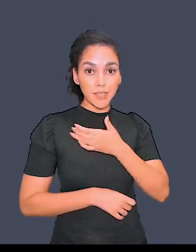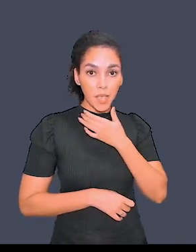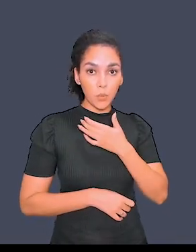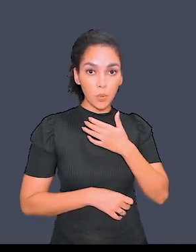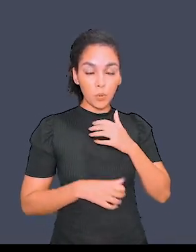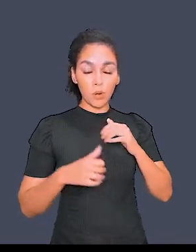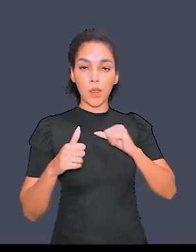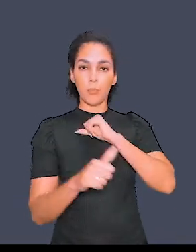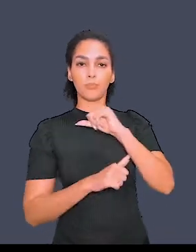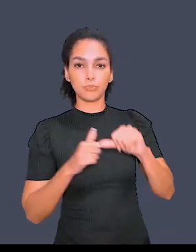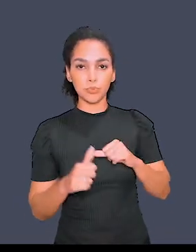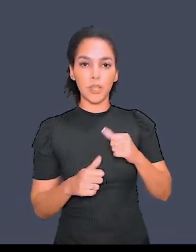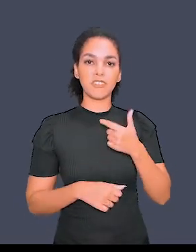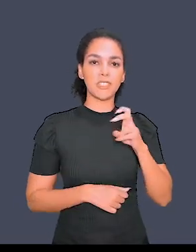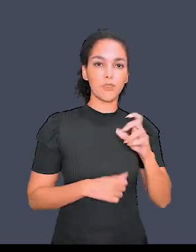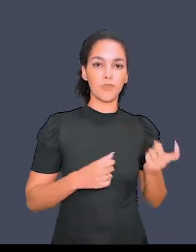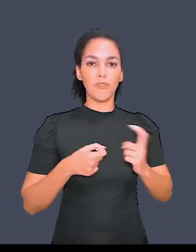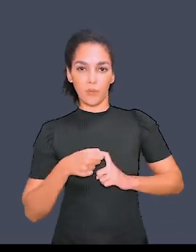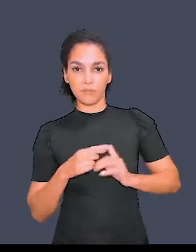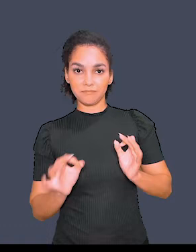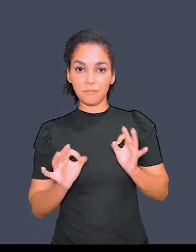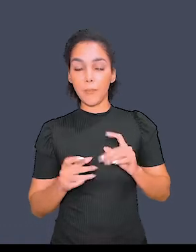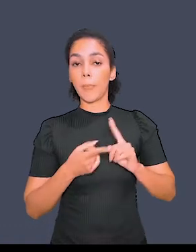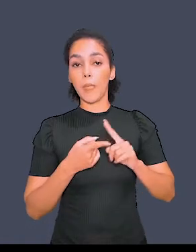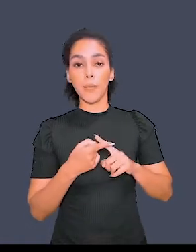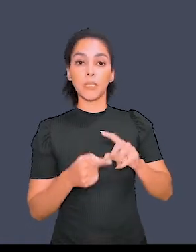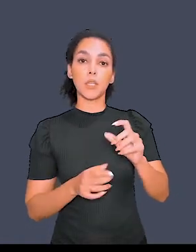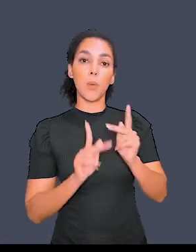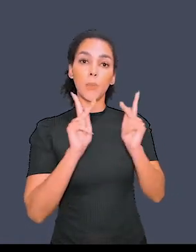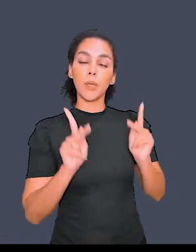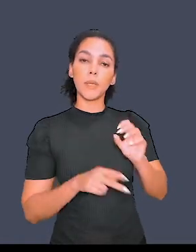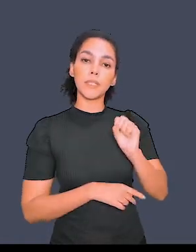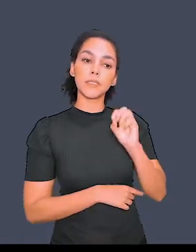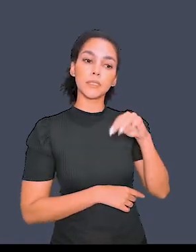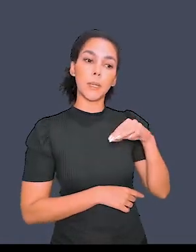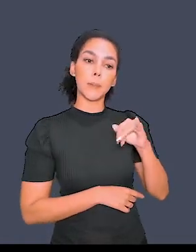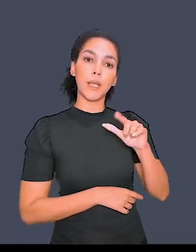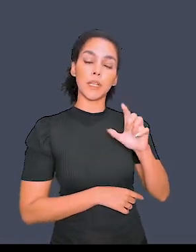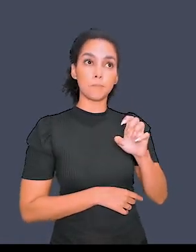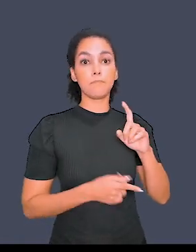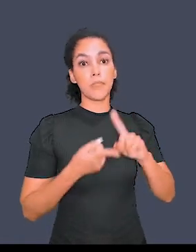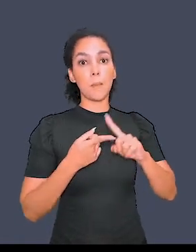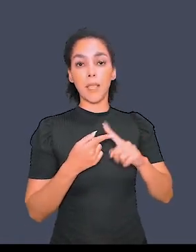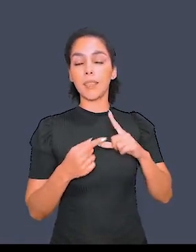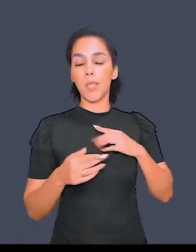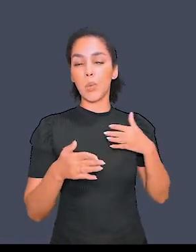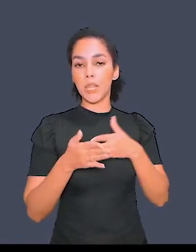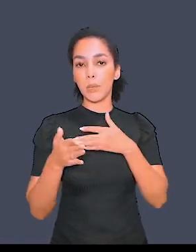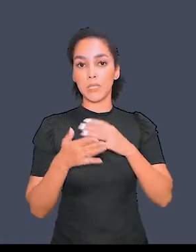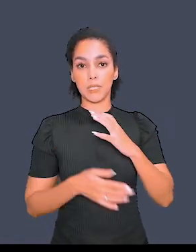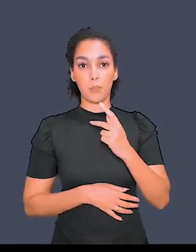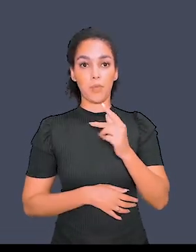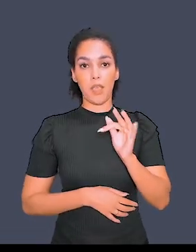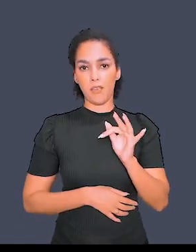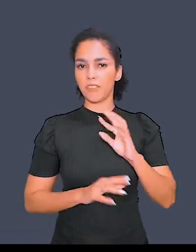limitação ela vira também. Isso vale, obviamente, para o programa Smiles. Cada outra companhia aérea dessa tem uma limitação de CPF diferente,